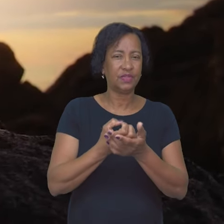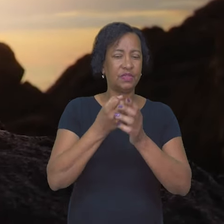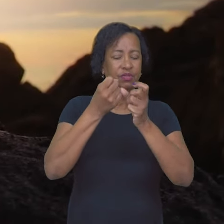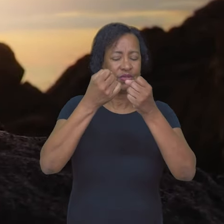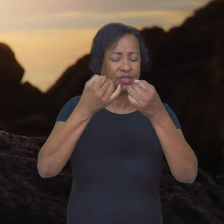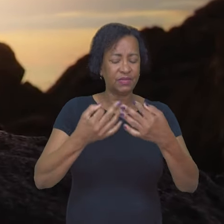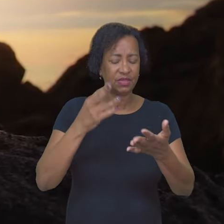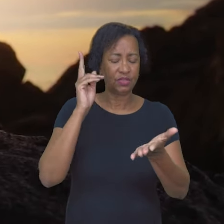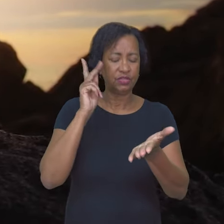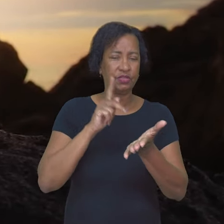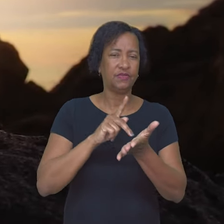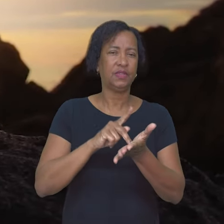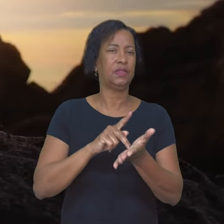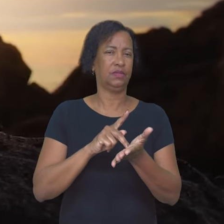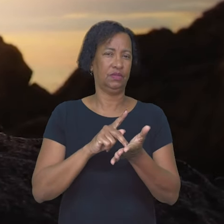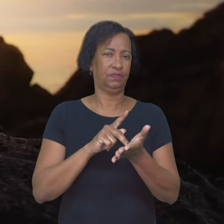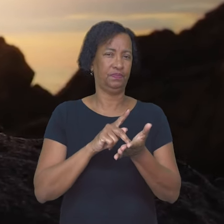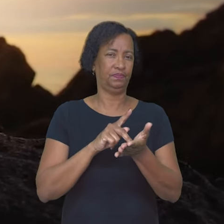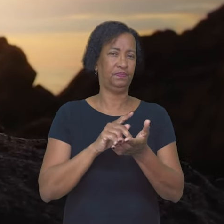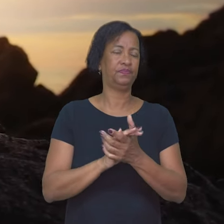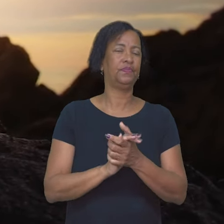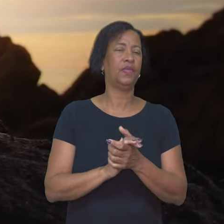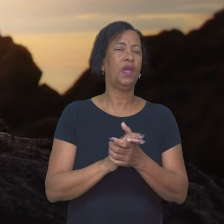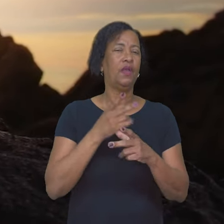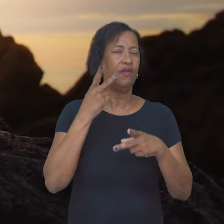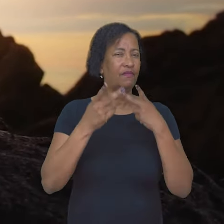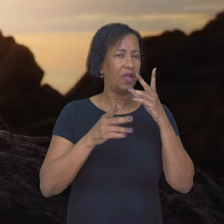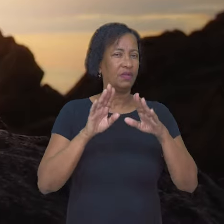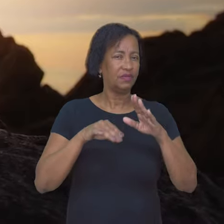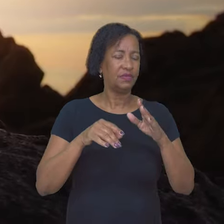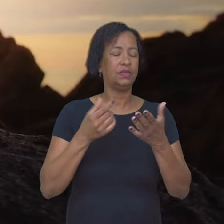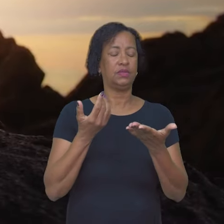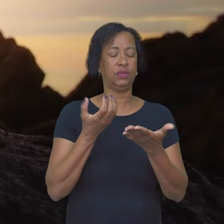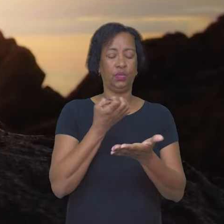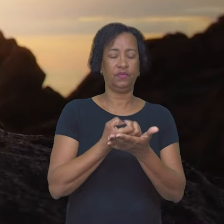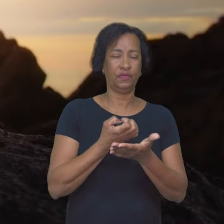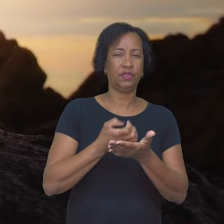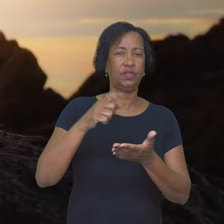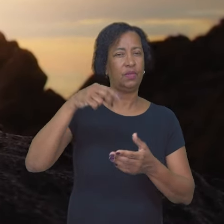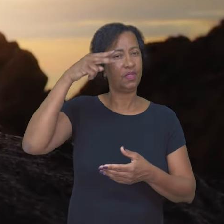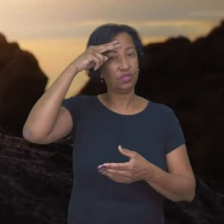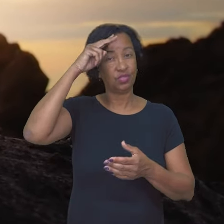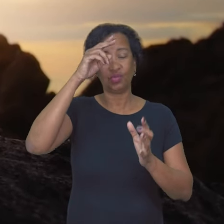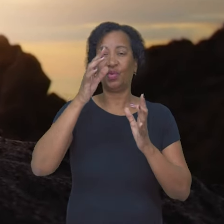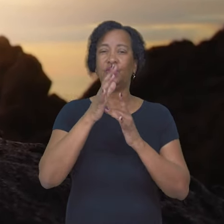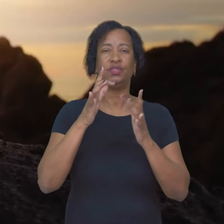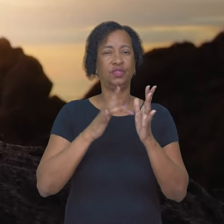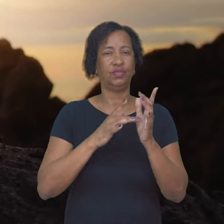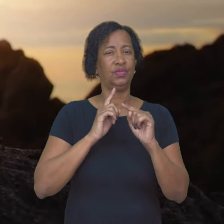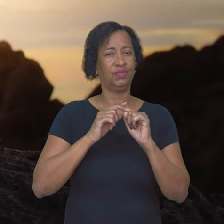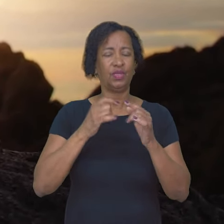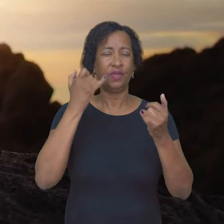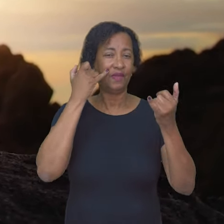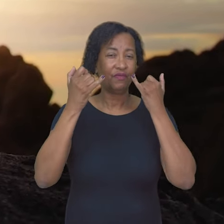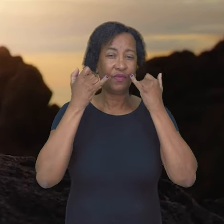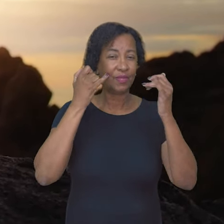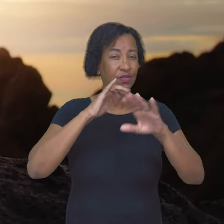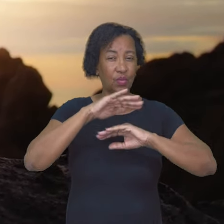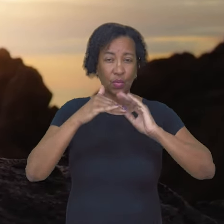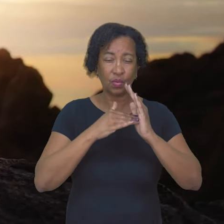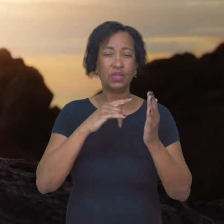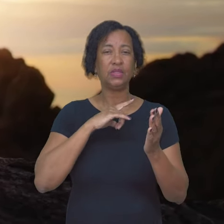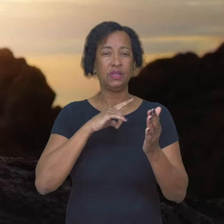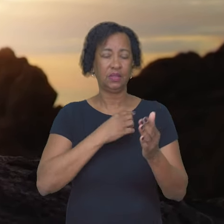realmente costuma dizer que os Evangelhos são biografias de Jesus porque toda a informação que temos sobre a vida dele